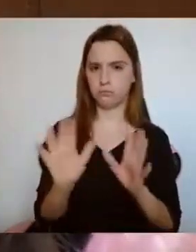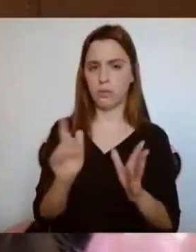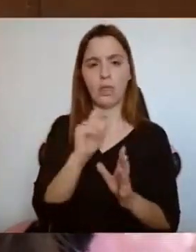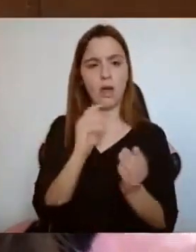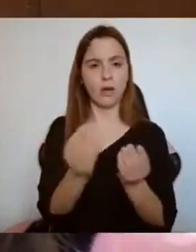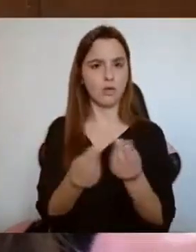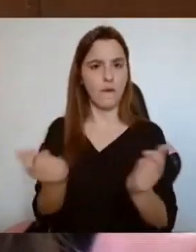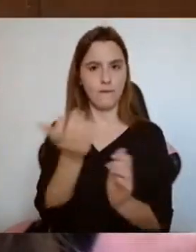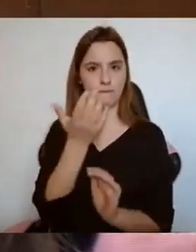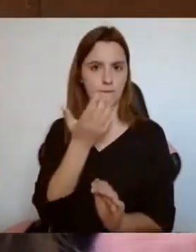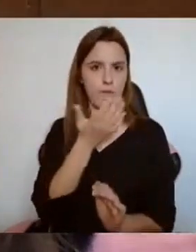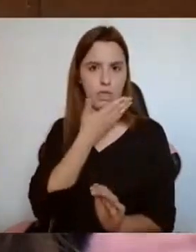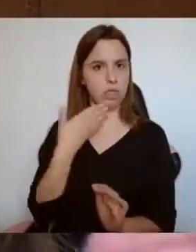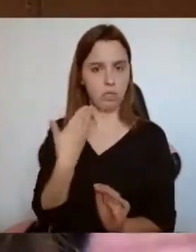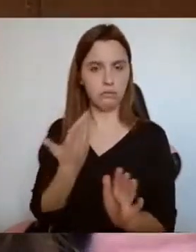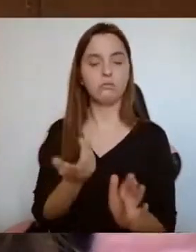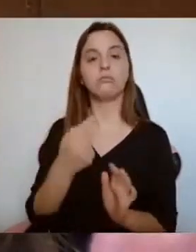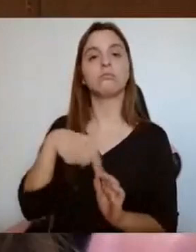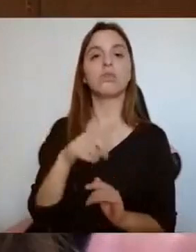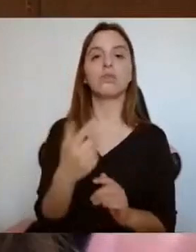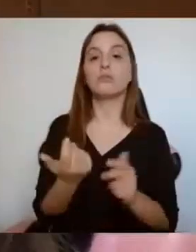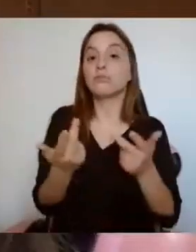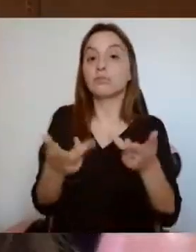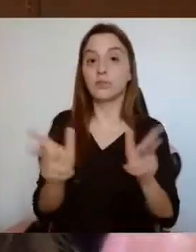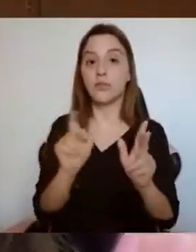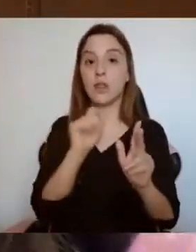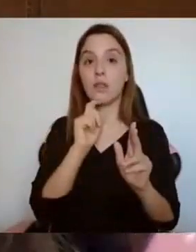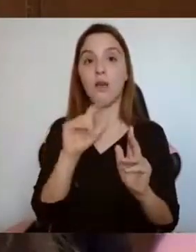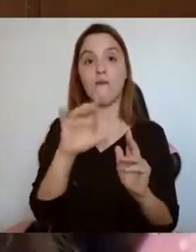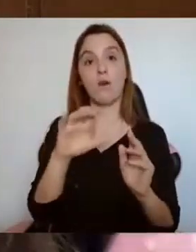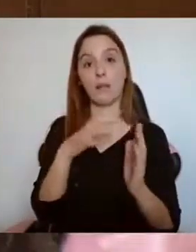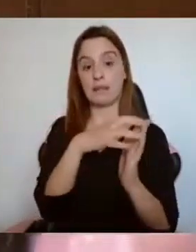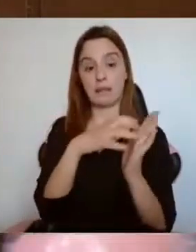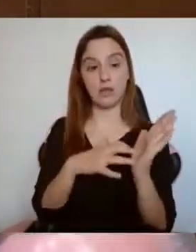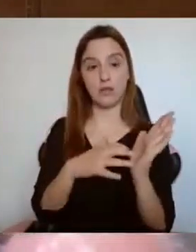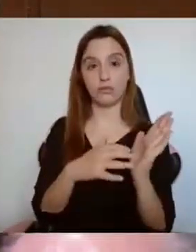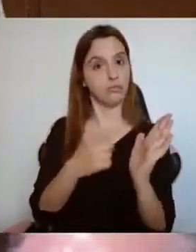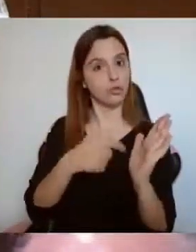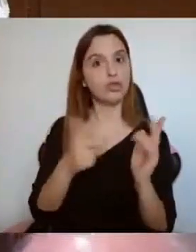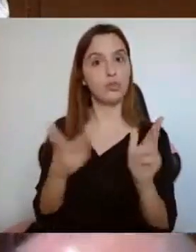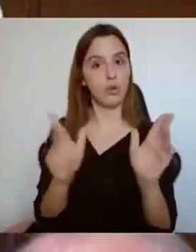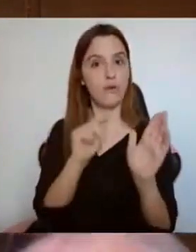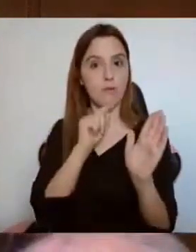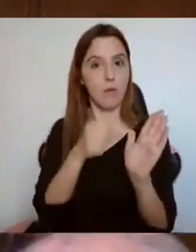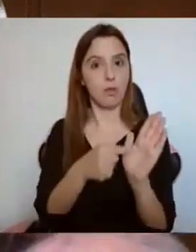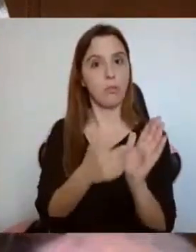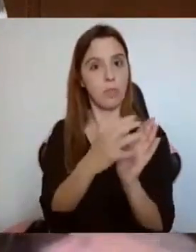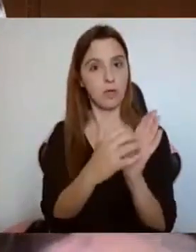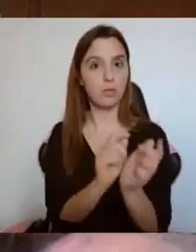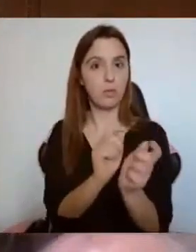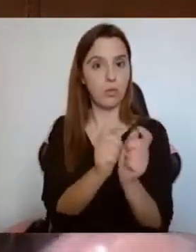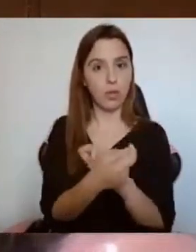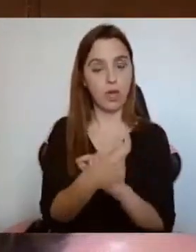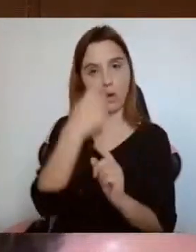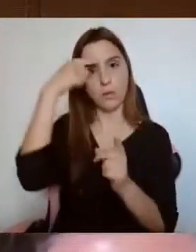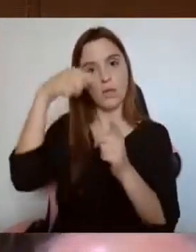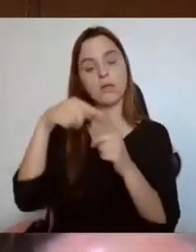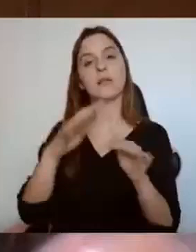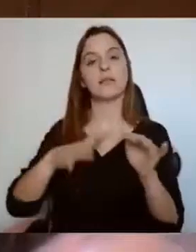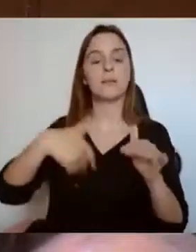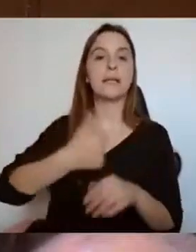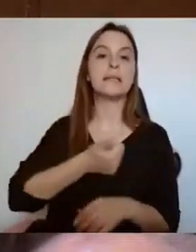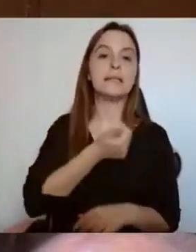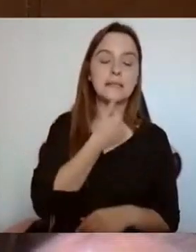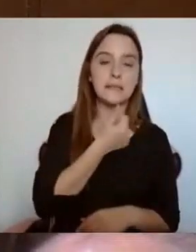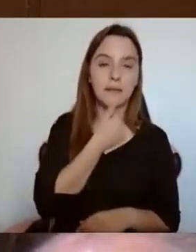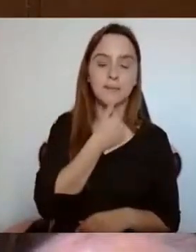estamos dispostos a mudar a alteração, a formulação que está na nossa proposta, para que a Assembleia Municipal delibere a realização